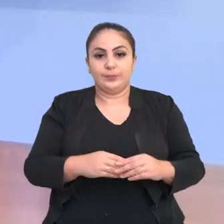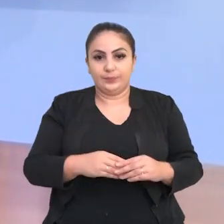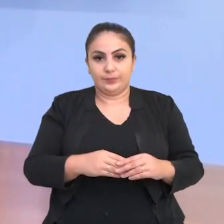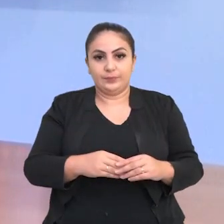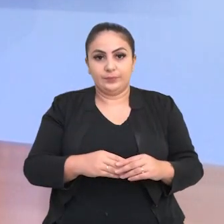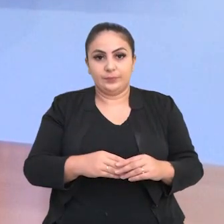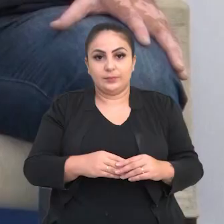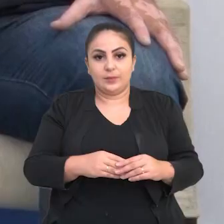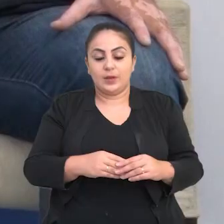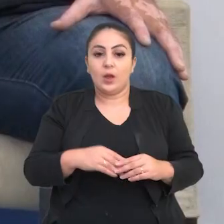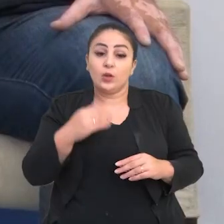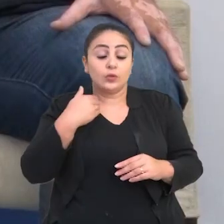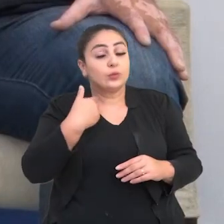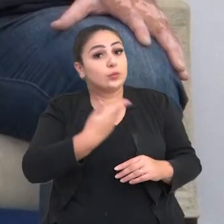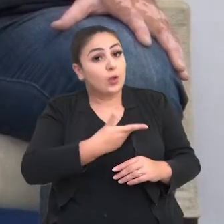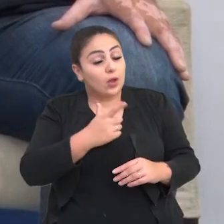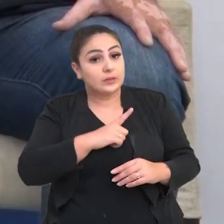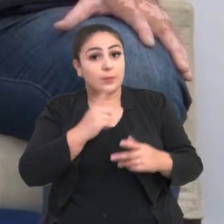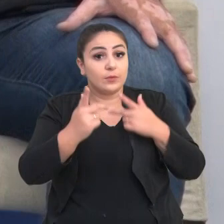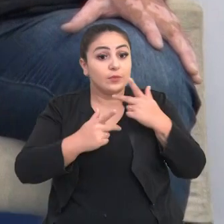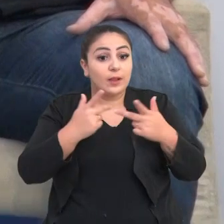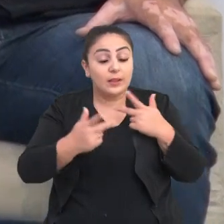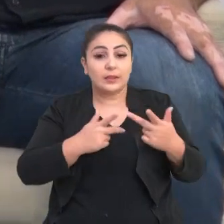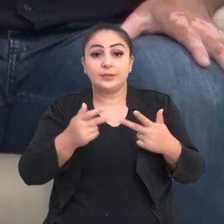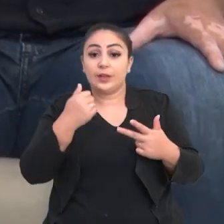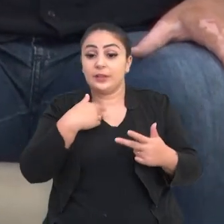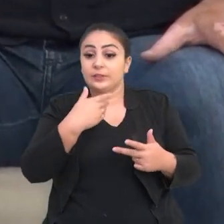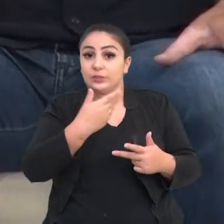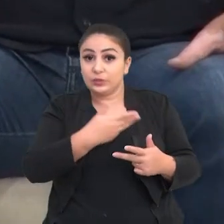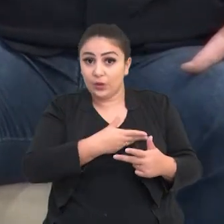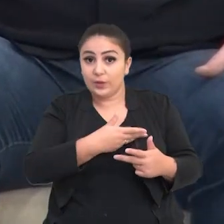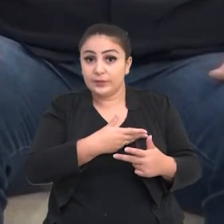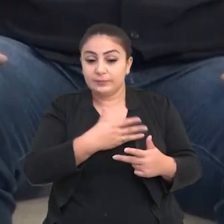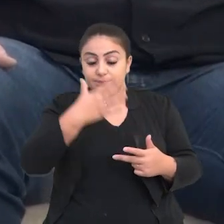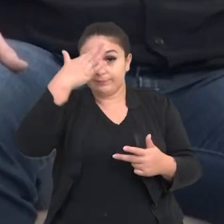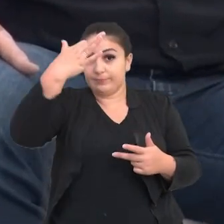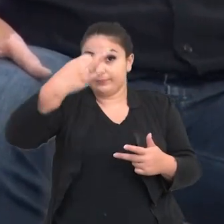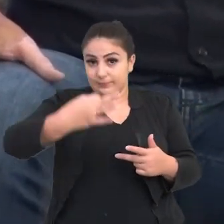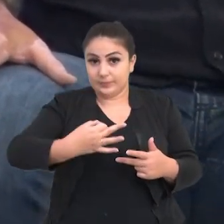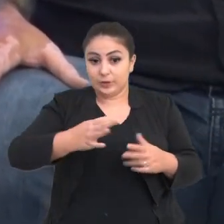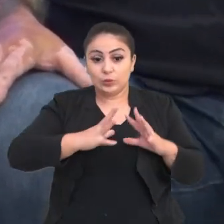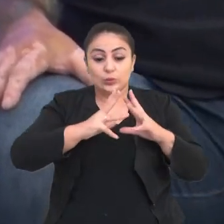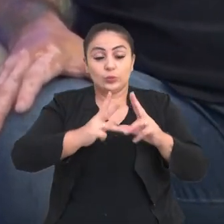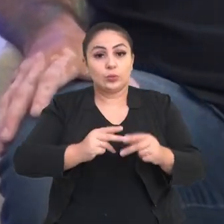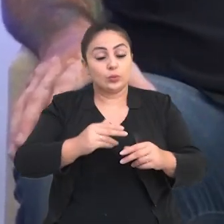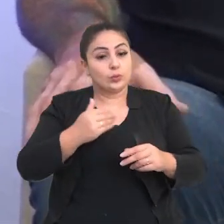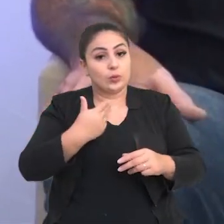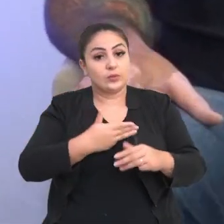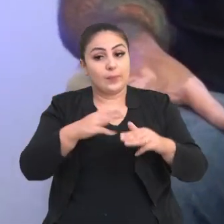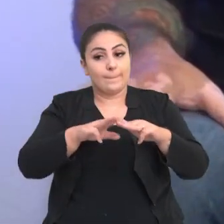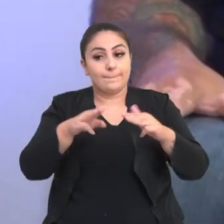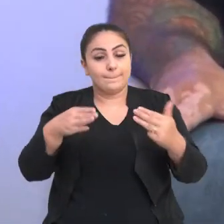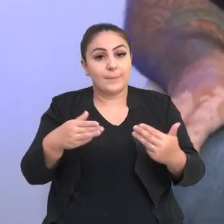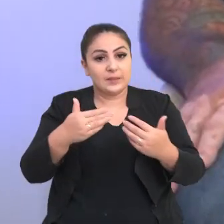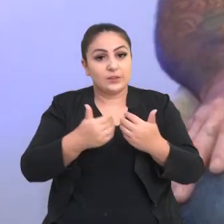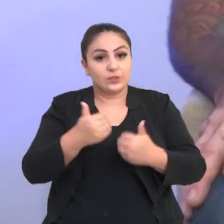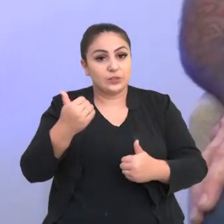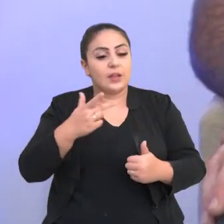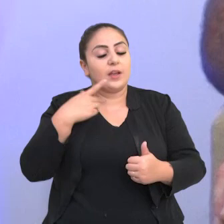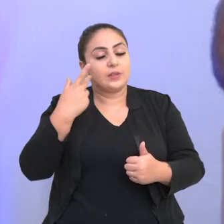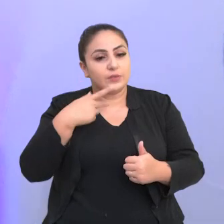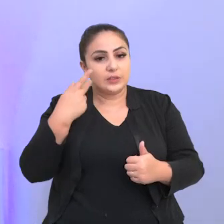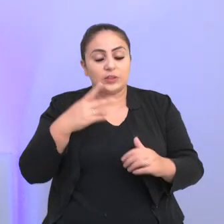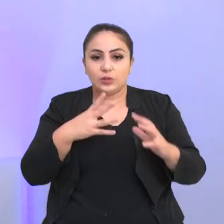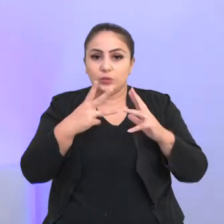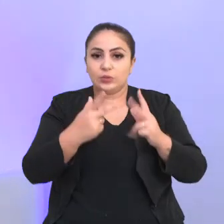sobre o texto. Nós estamos referenciando a nossa convicção enquanto mesa diretora